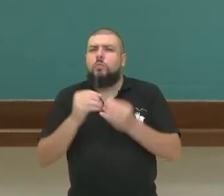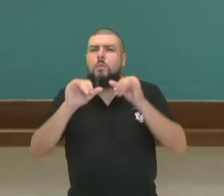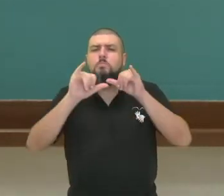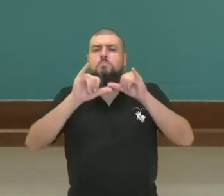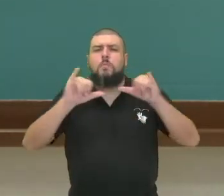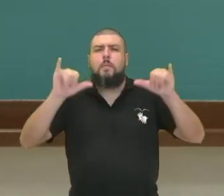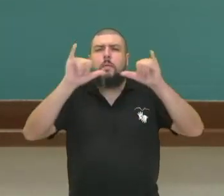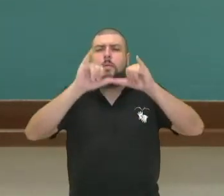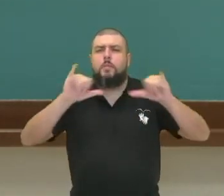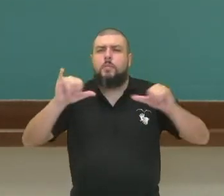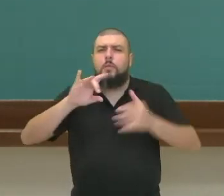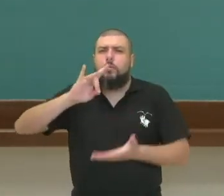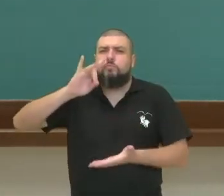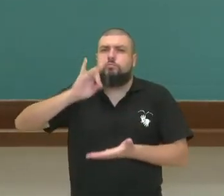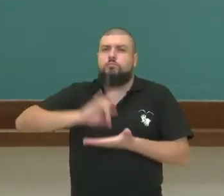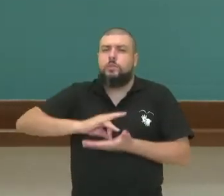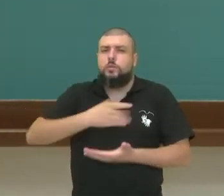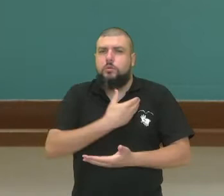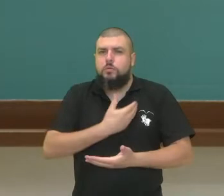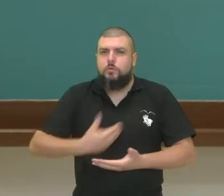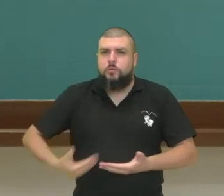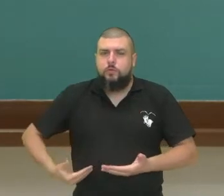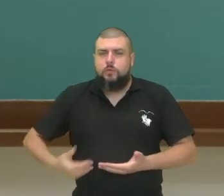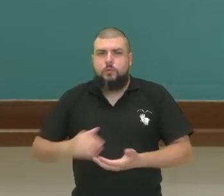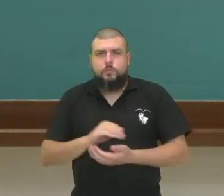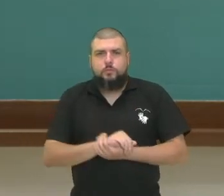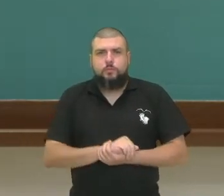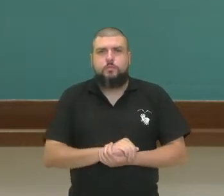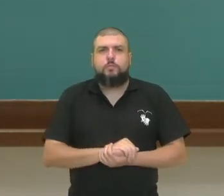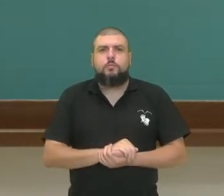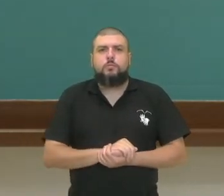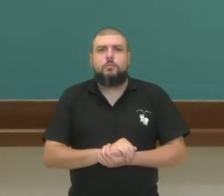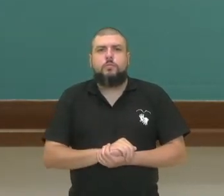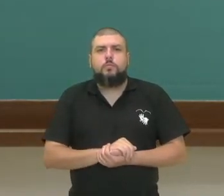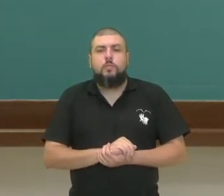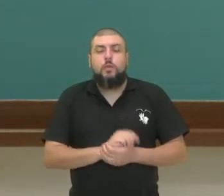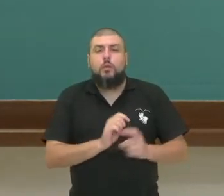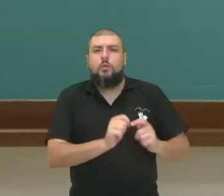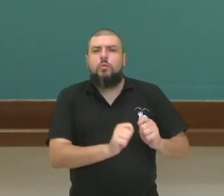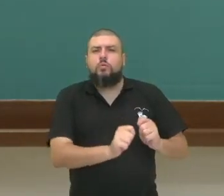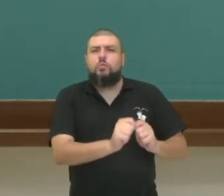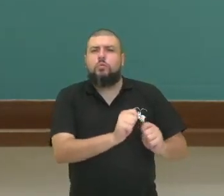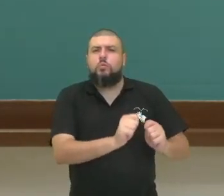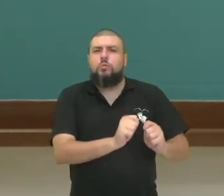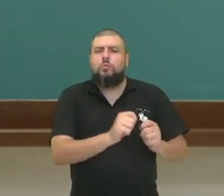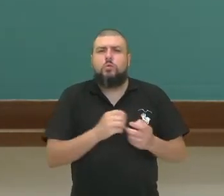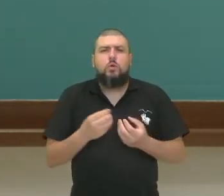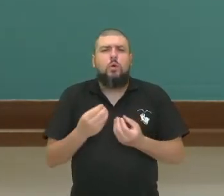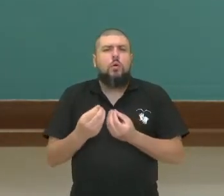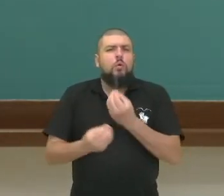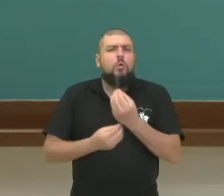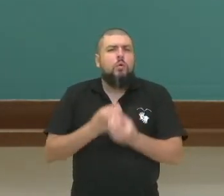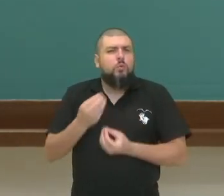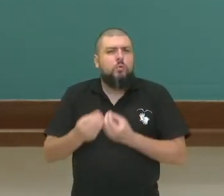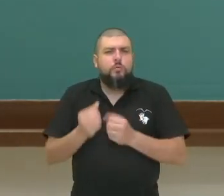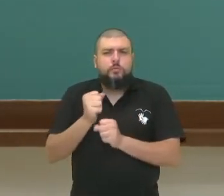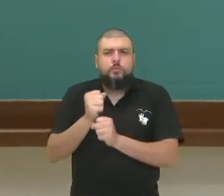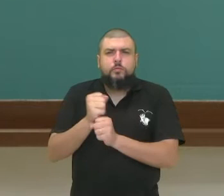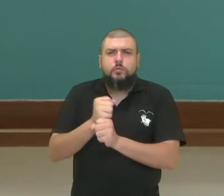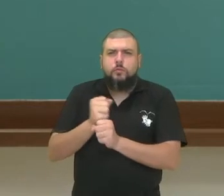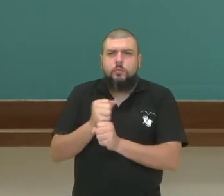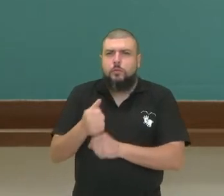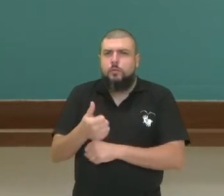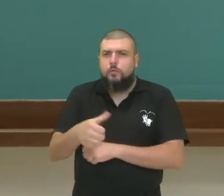governo. Então, vamos retomar alguns conceitos. No aspecto econômico, como foram caracterizados os anos de